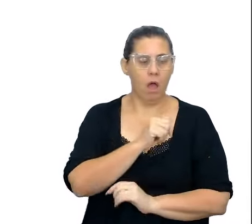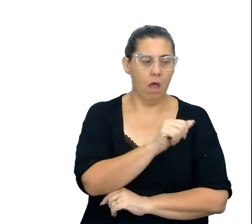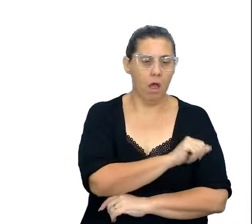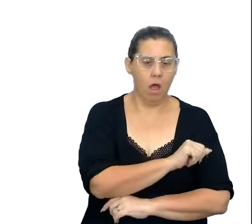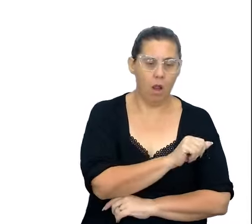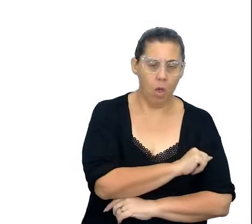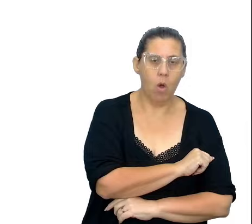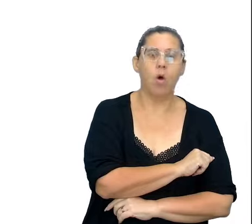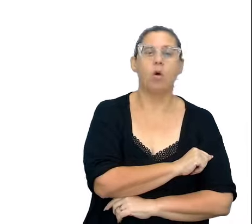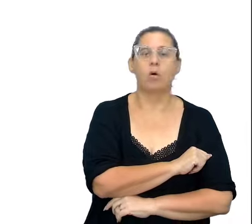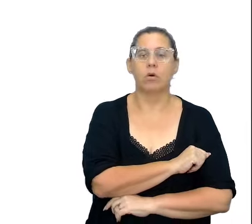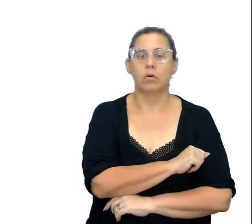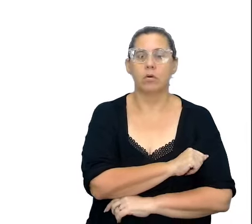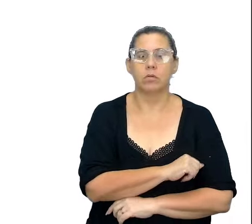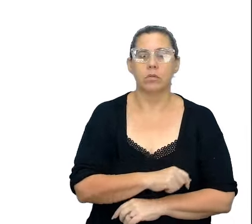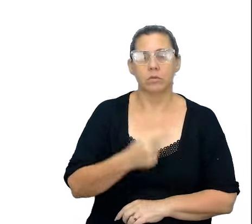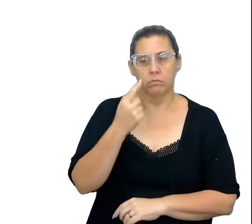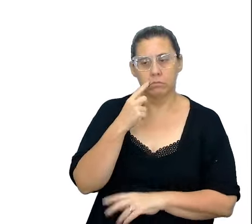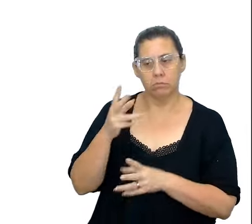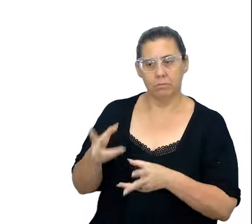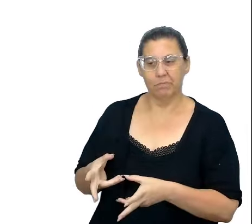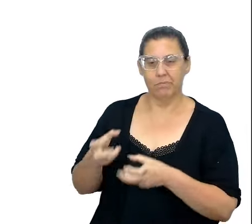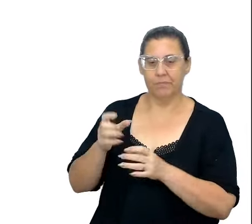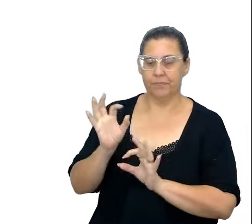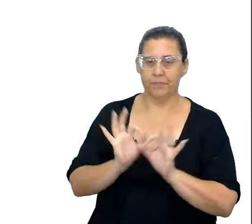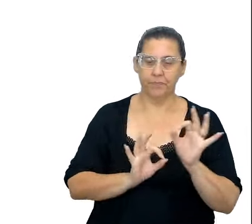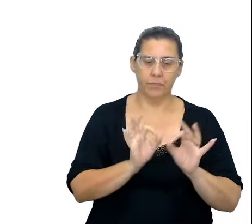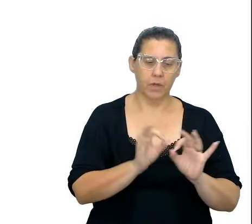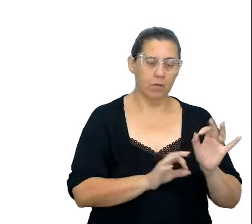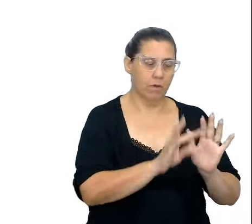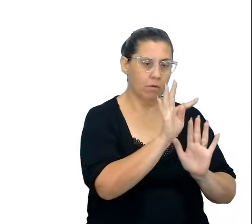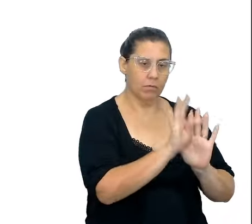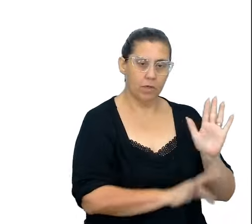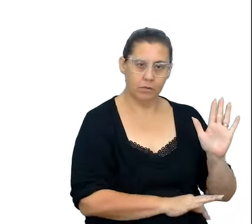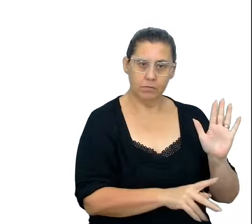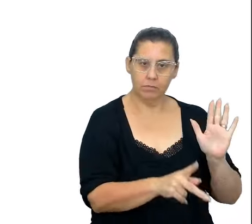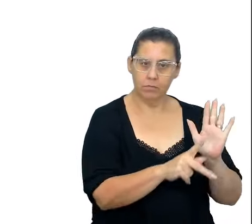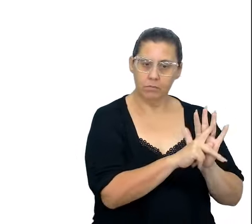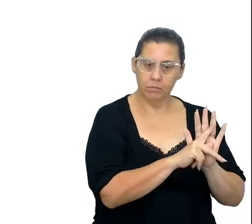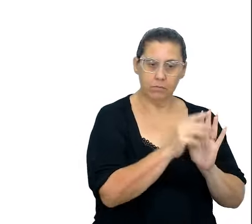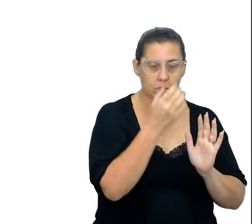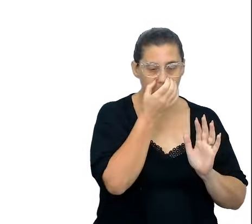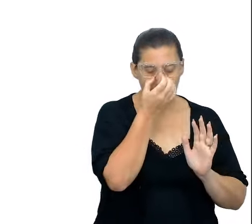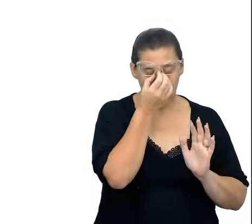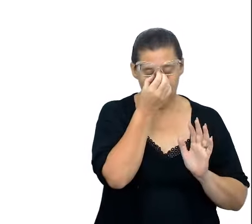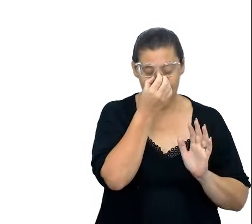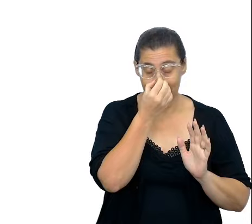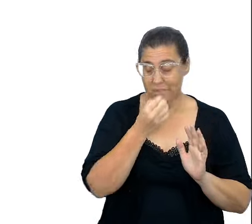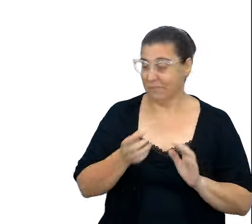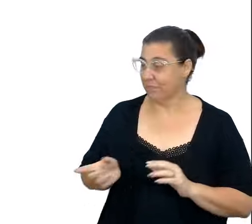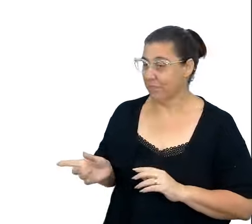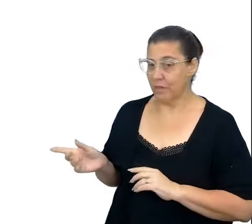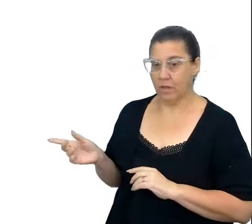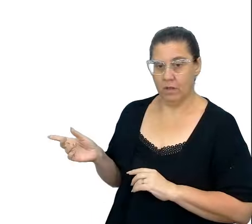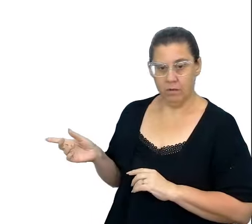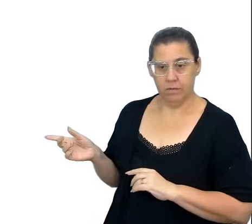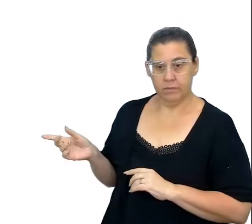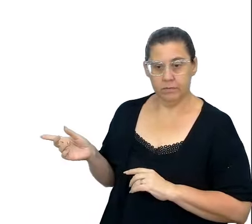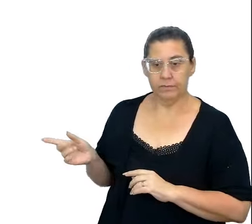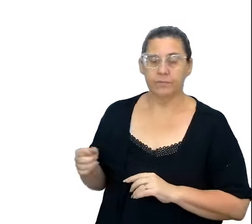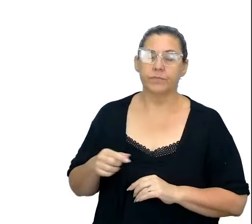análise linguísticas e semióticas para ele produzir o seu próprio texto. Então, a gente tem esses 4 eixos, né, que